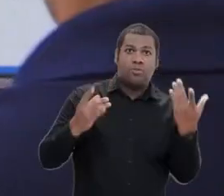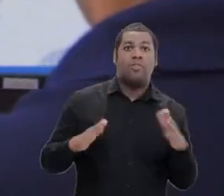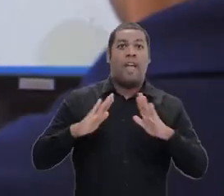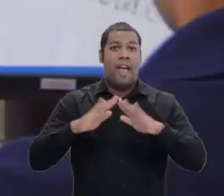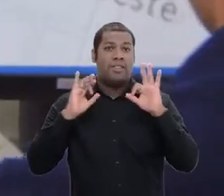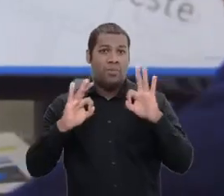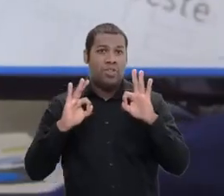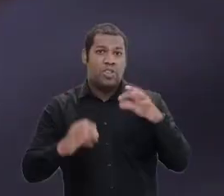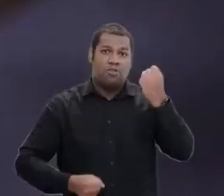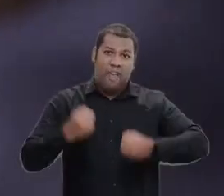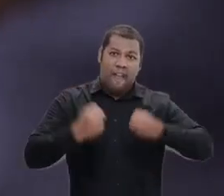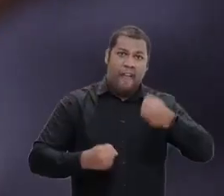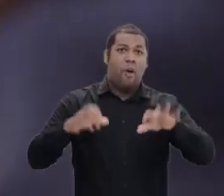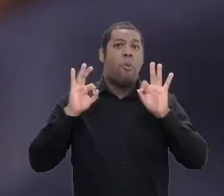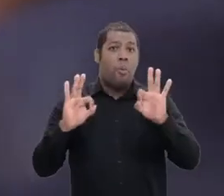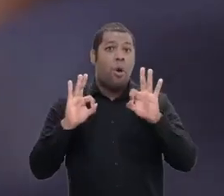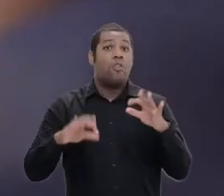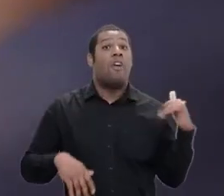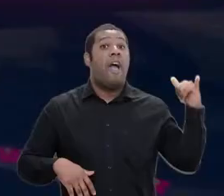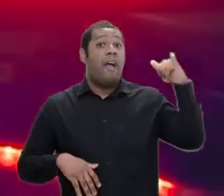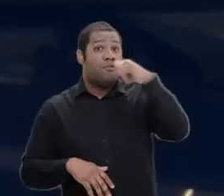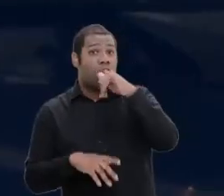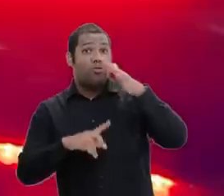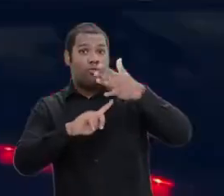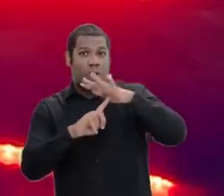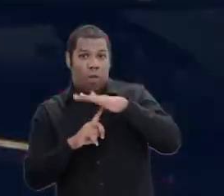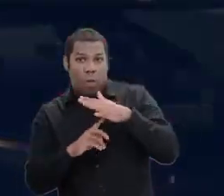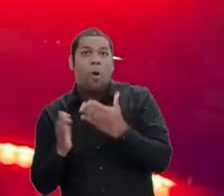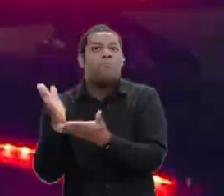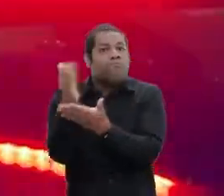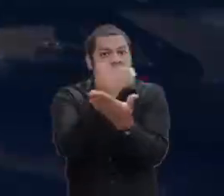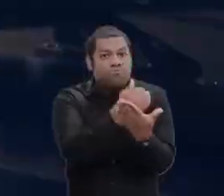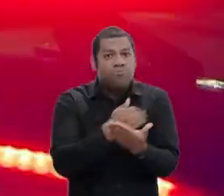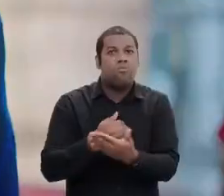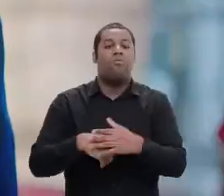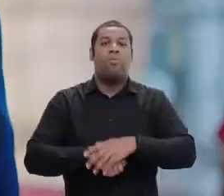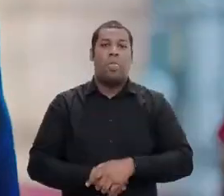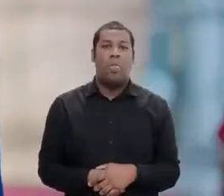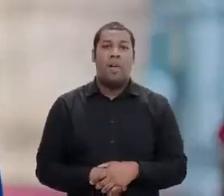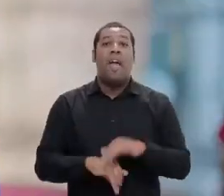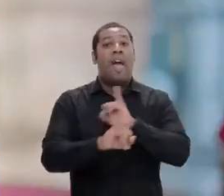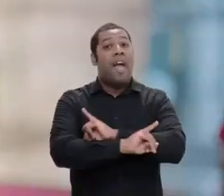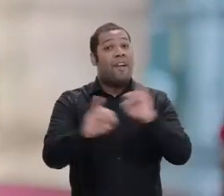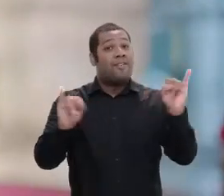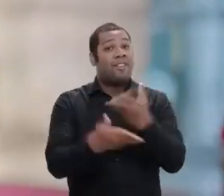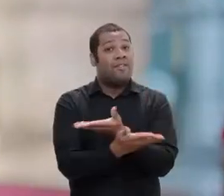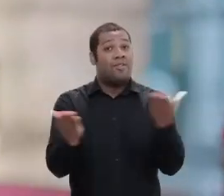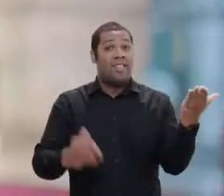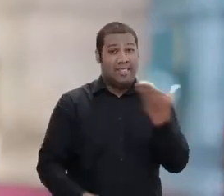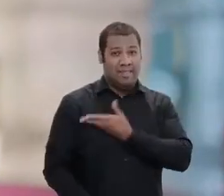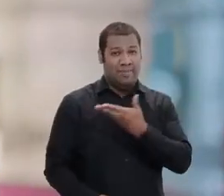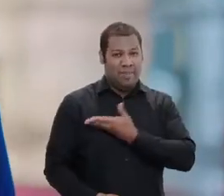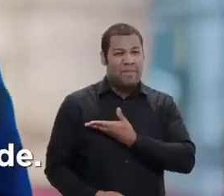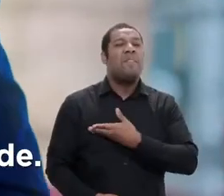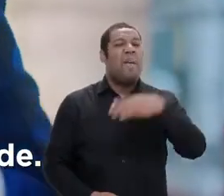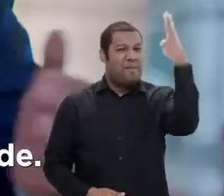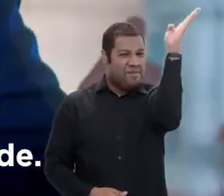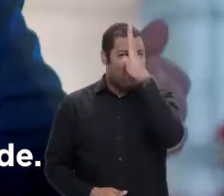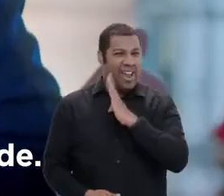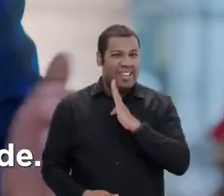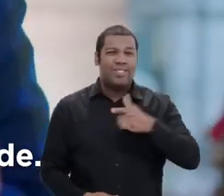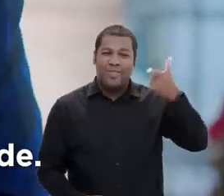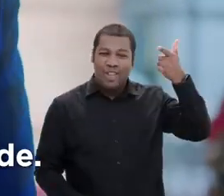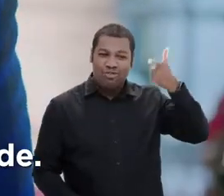apartamentos, mansões, automóveis de luxo e até aviões e helicópteros. Meus amigos e minhas amigas,